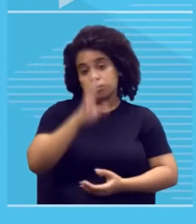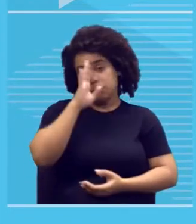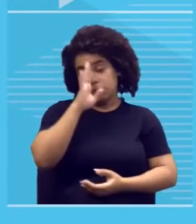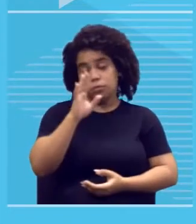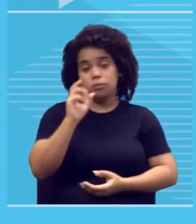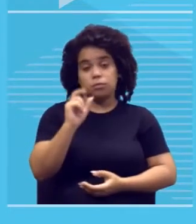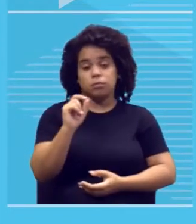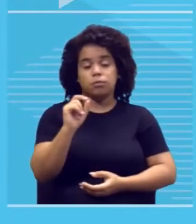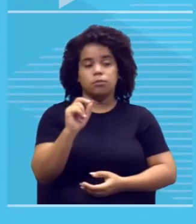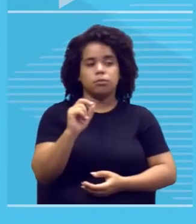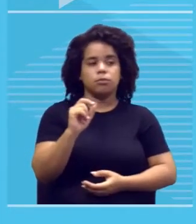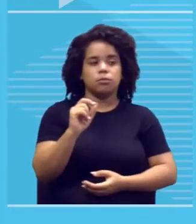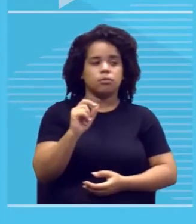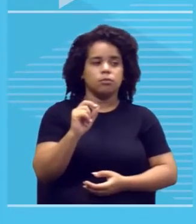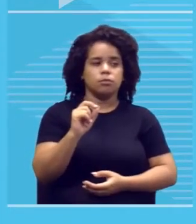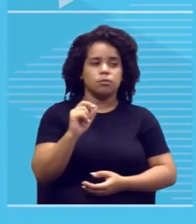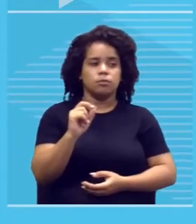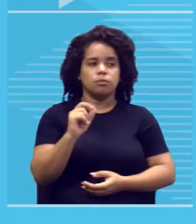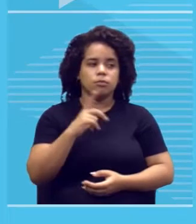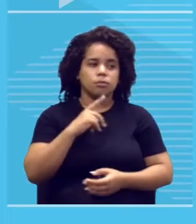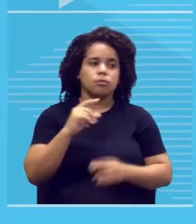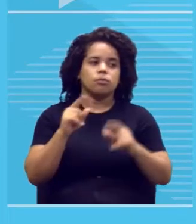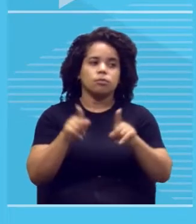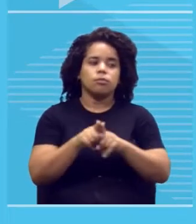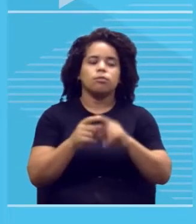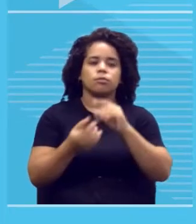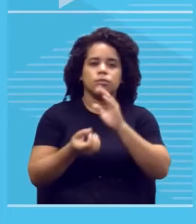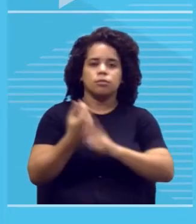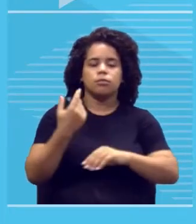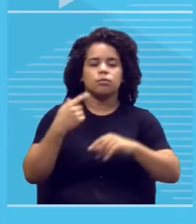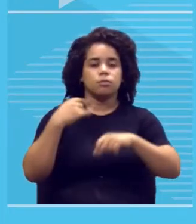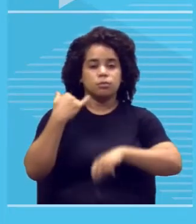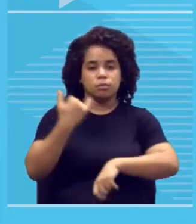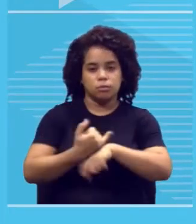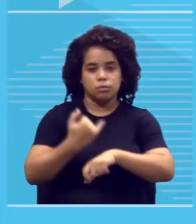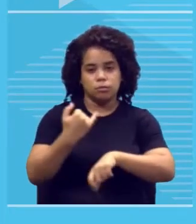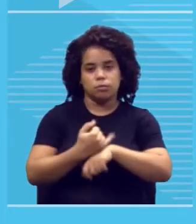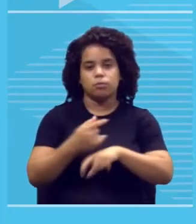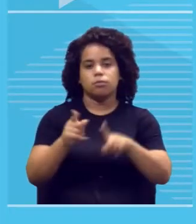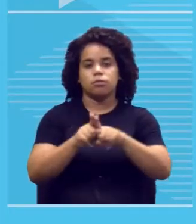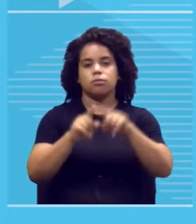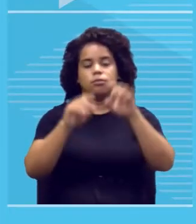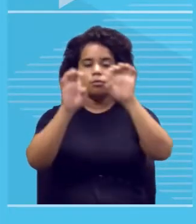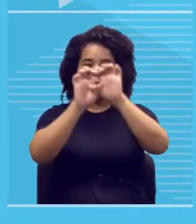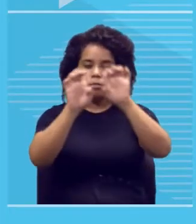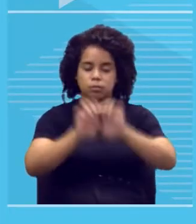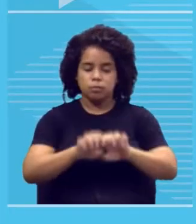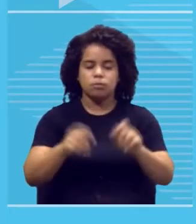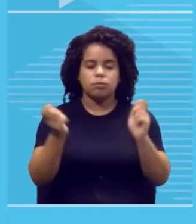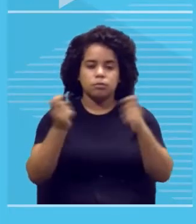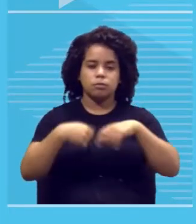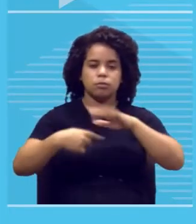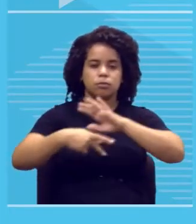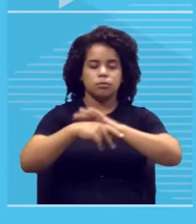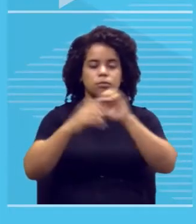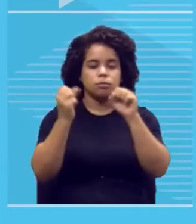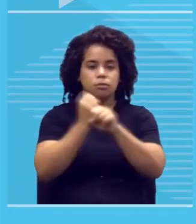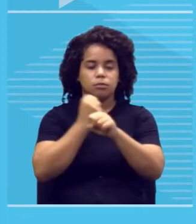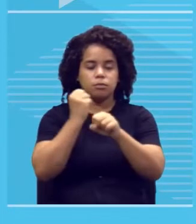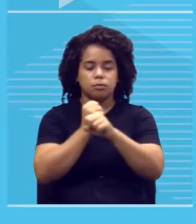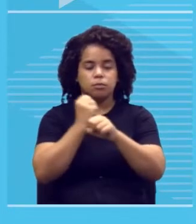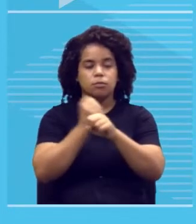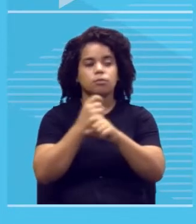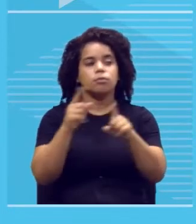na questão da produção de Aço né de ferro de estruturas para construção Ok